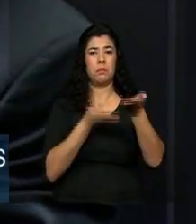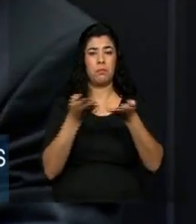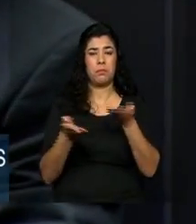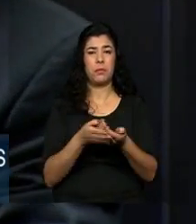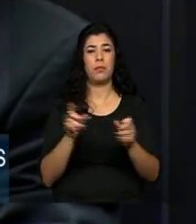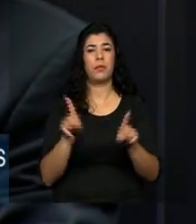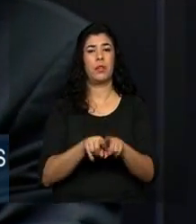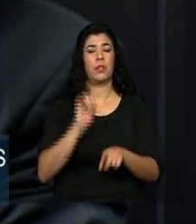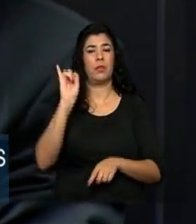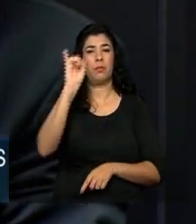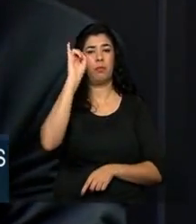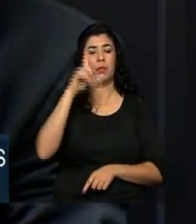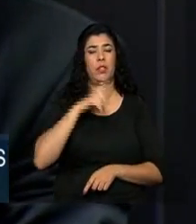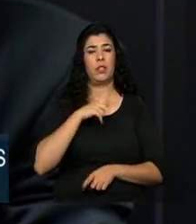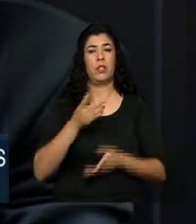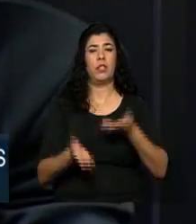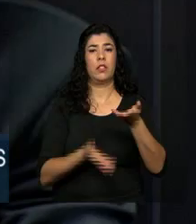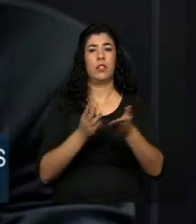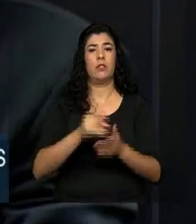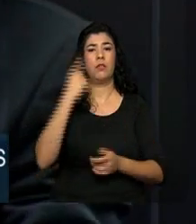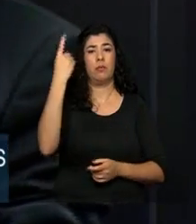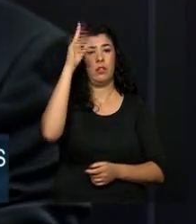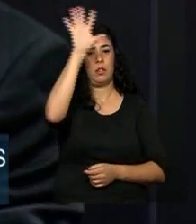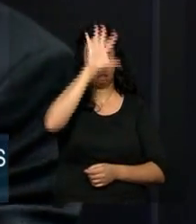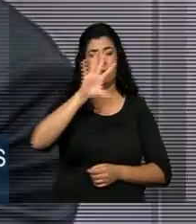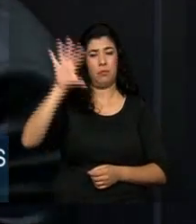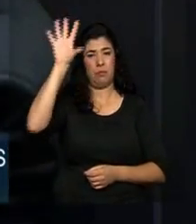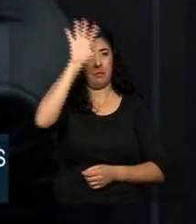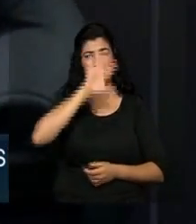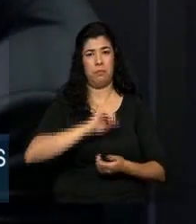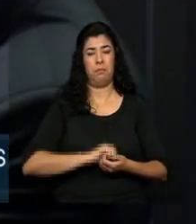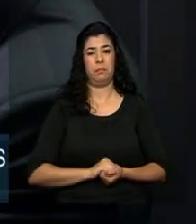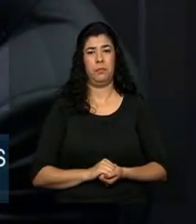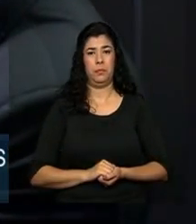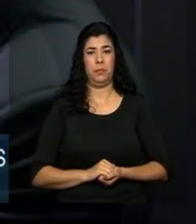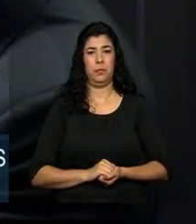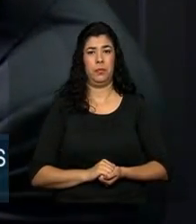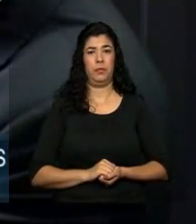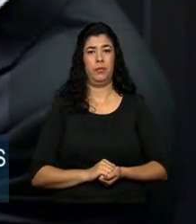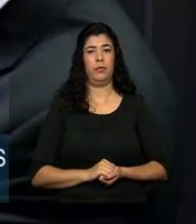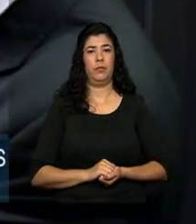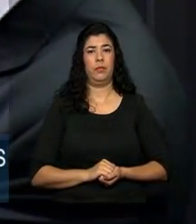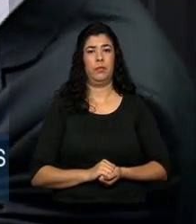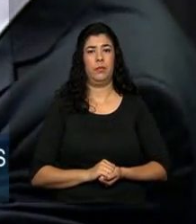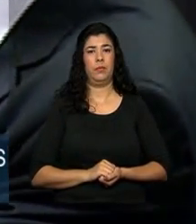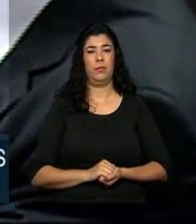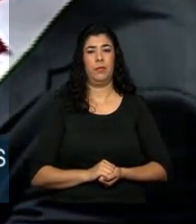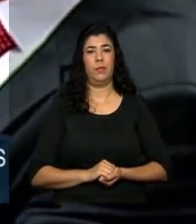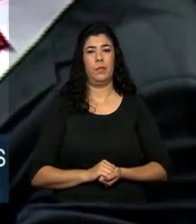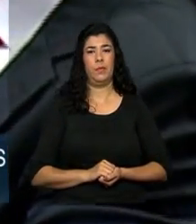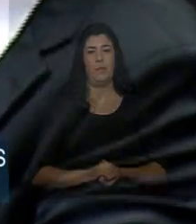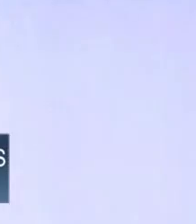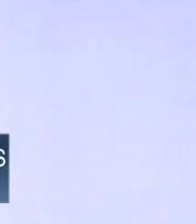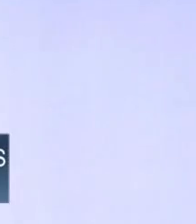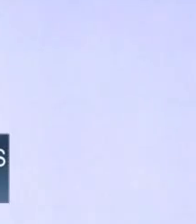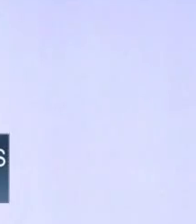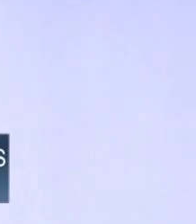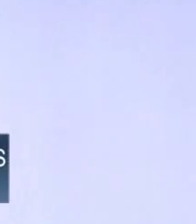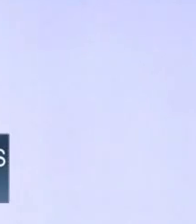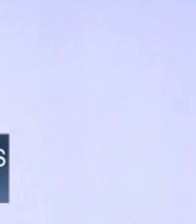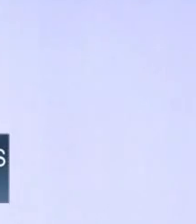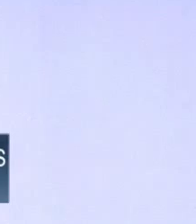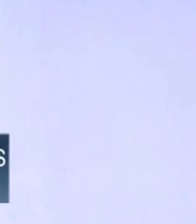um instrumento importante para desenvolvimento das regiões ah próxima tela por favor nós